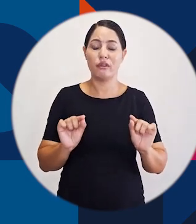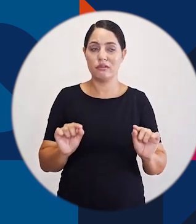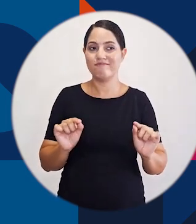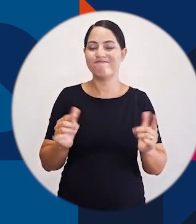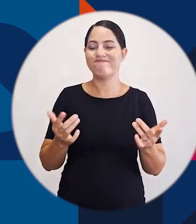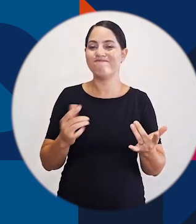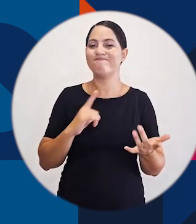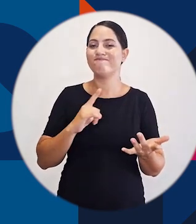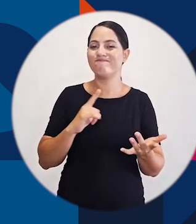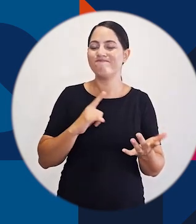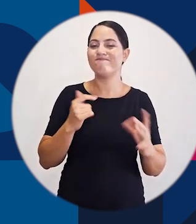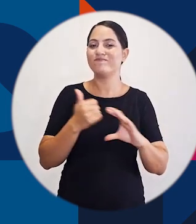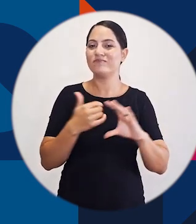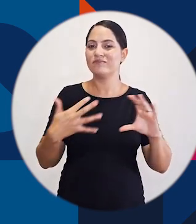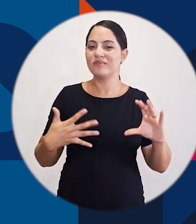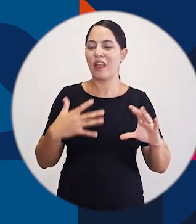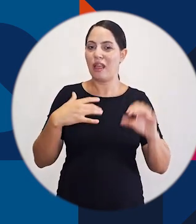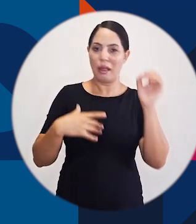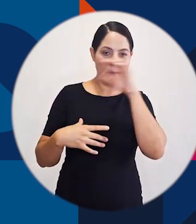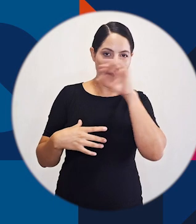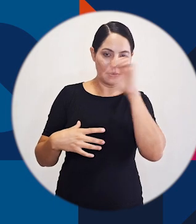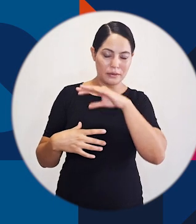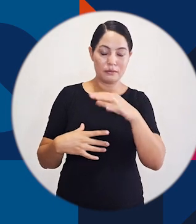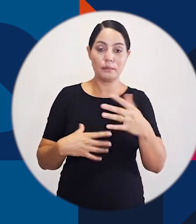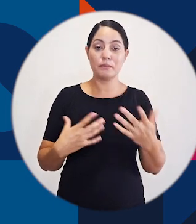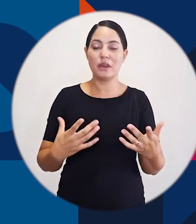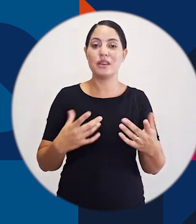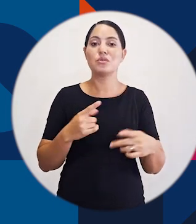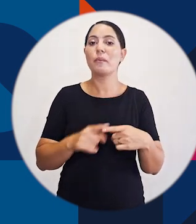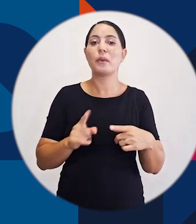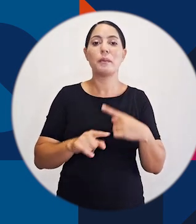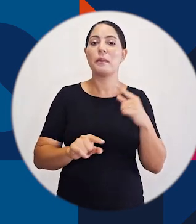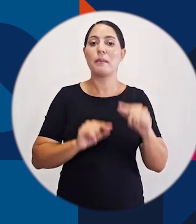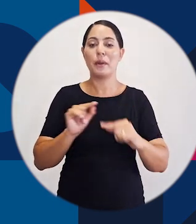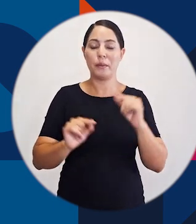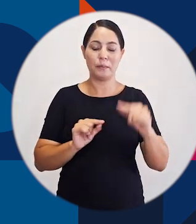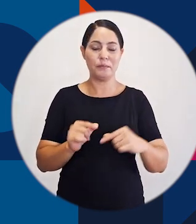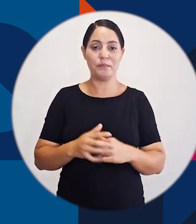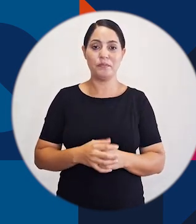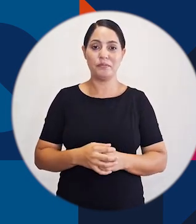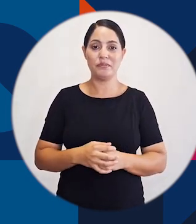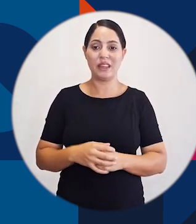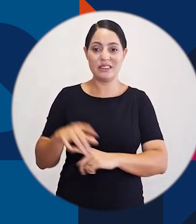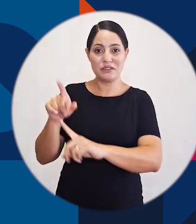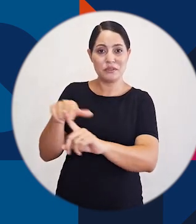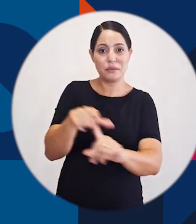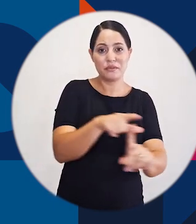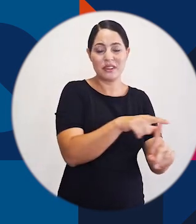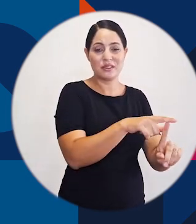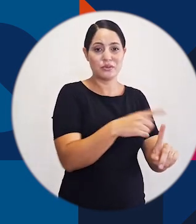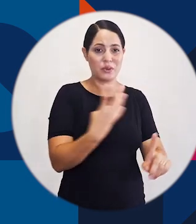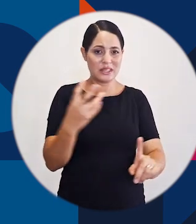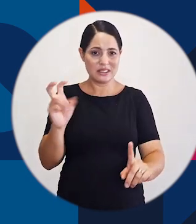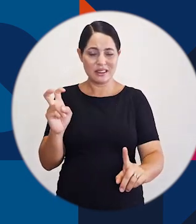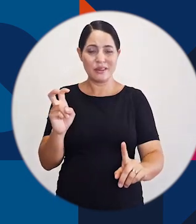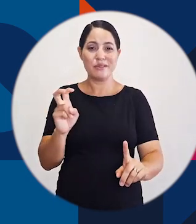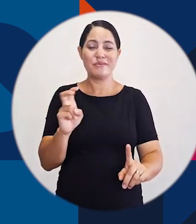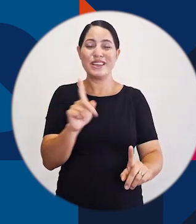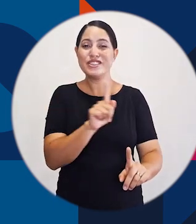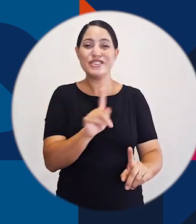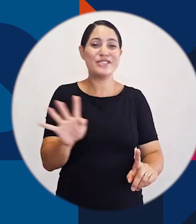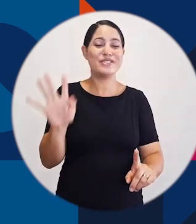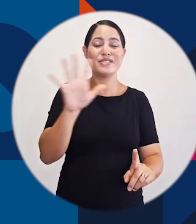recomendação, poderiam caracterizar uma litigância abusiva. O problema é que essas tipificações são